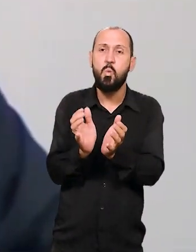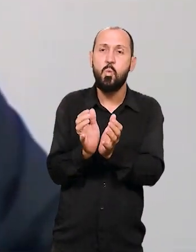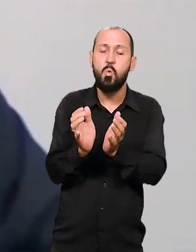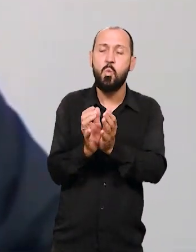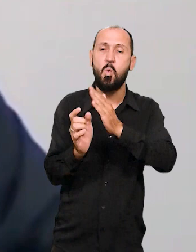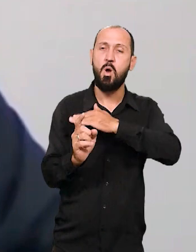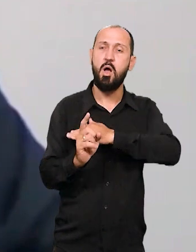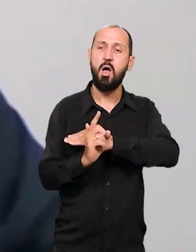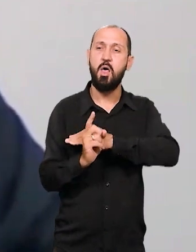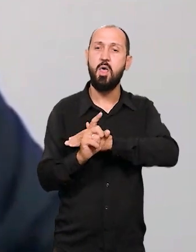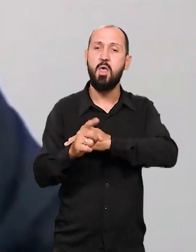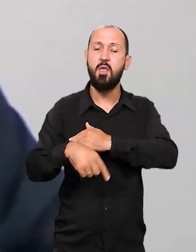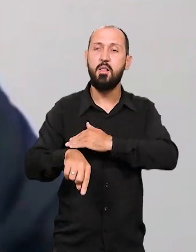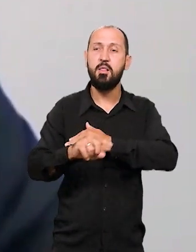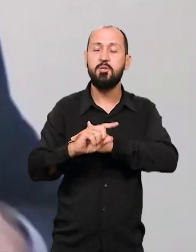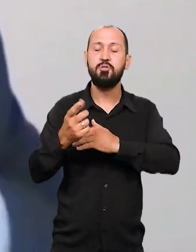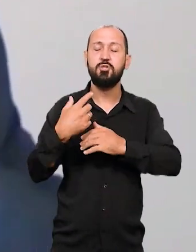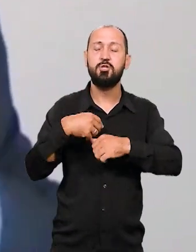que atendia